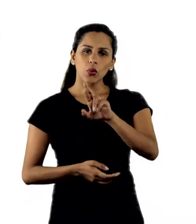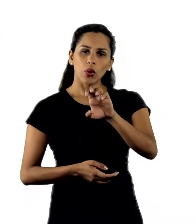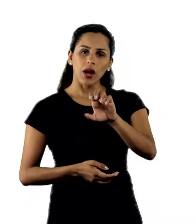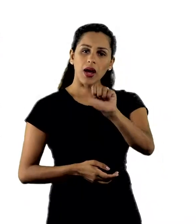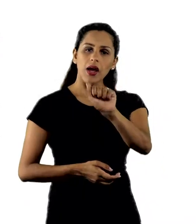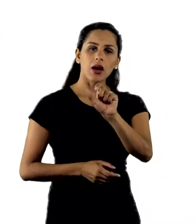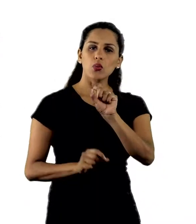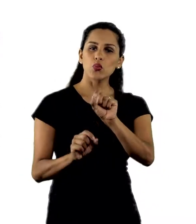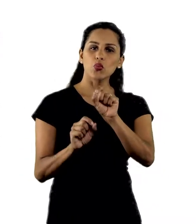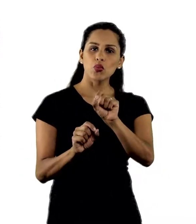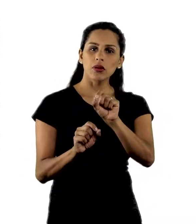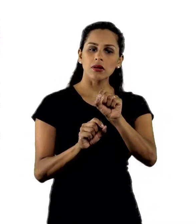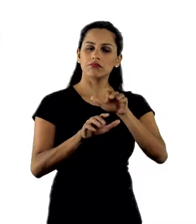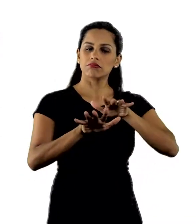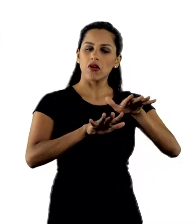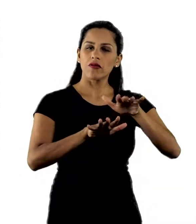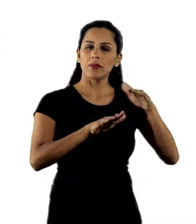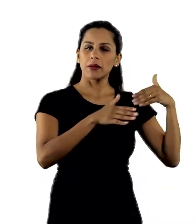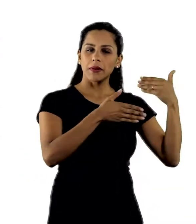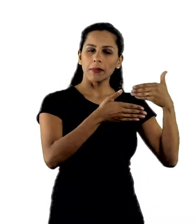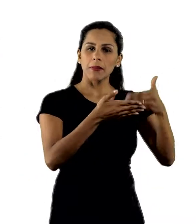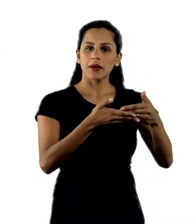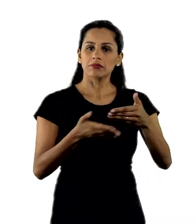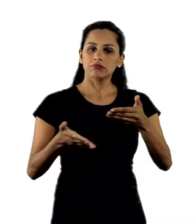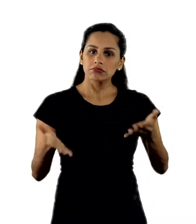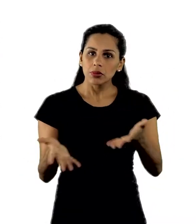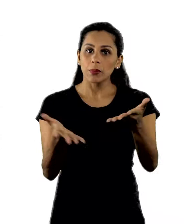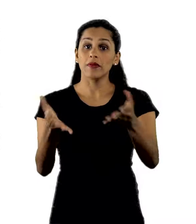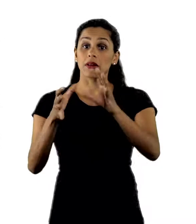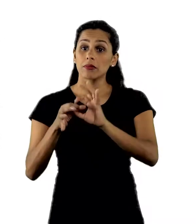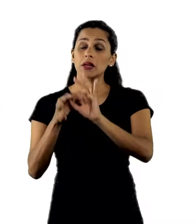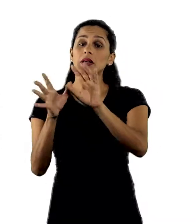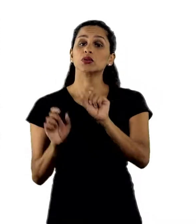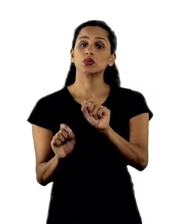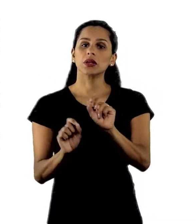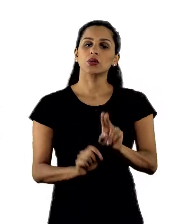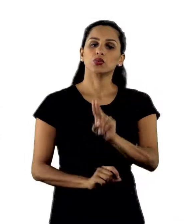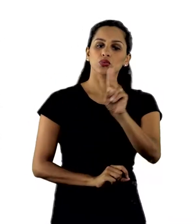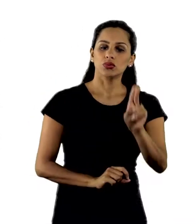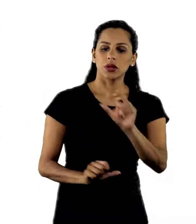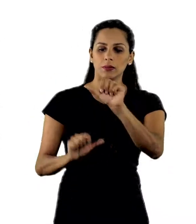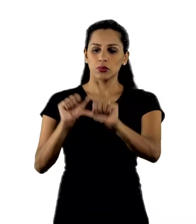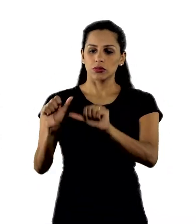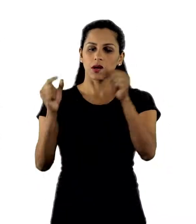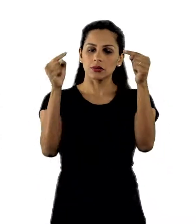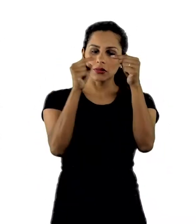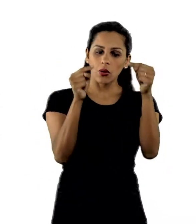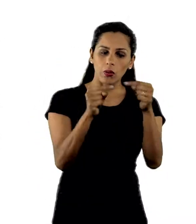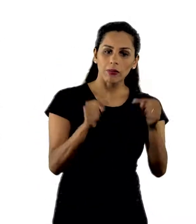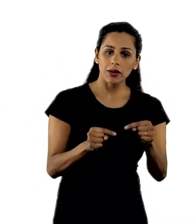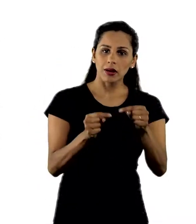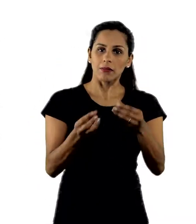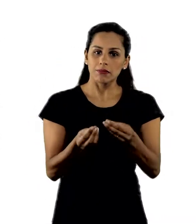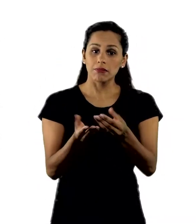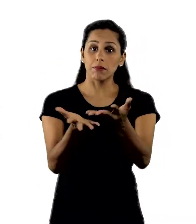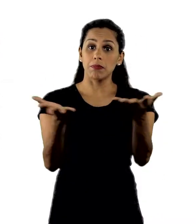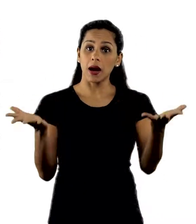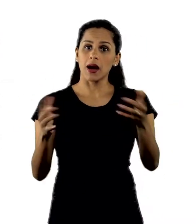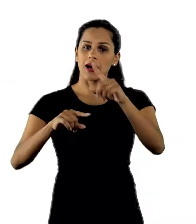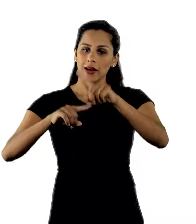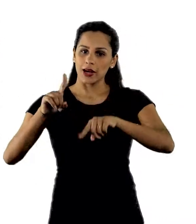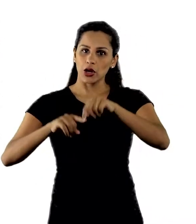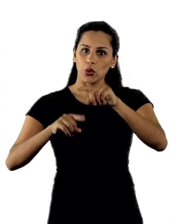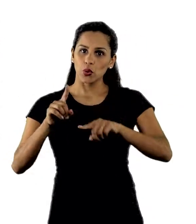o resto surge de um movimento conhecido por promover a liberdade de usar alterar a combinar e redistribuir recursos